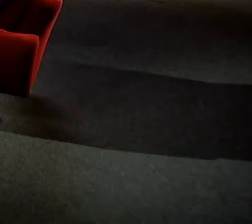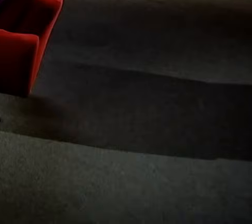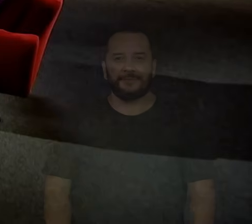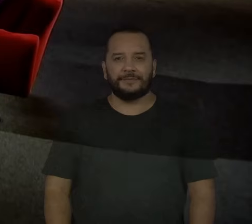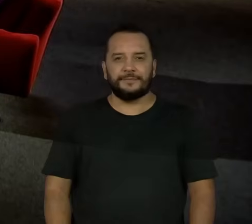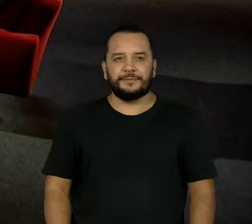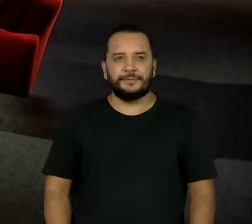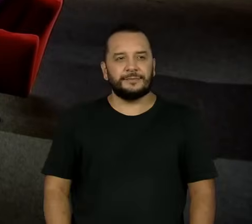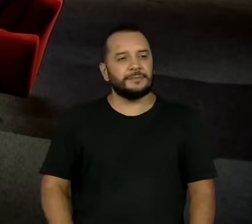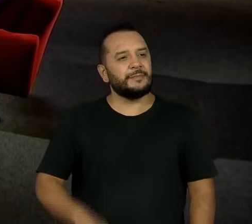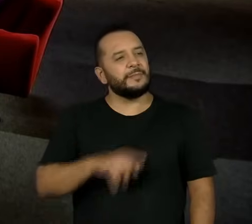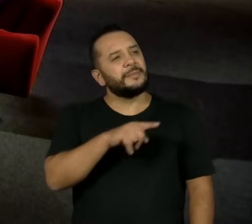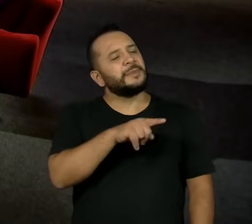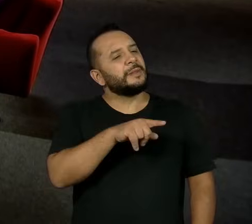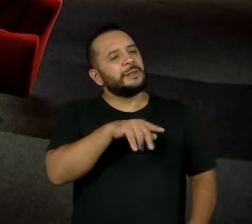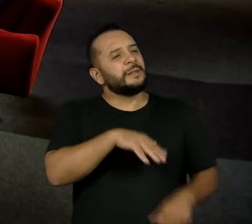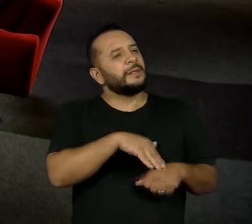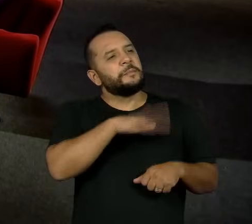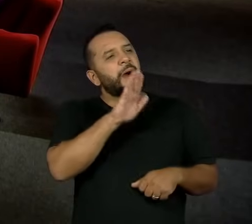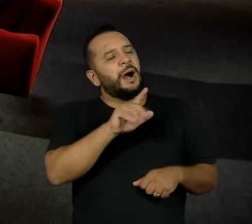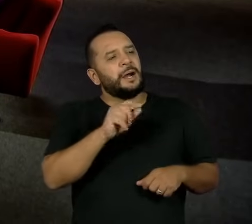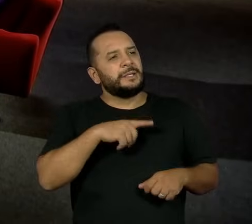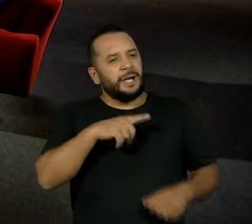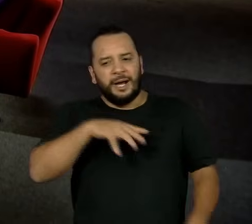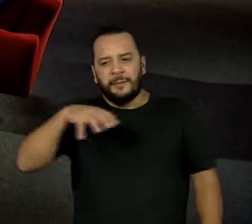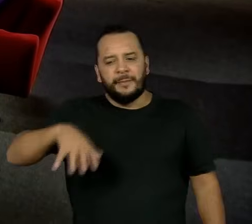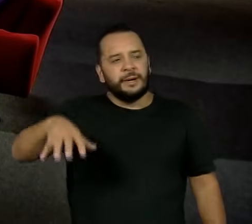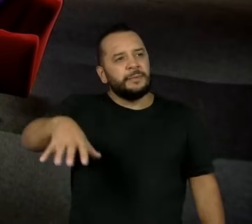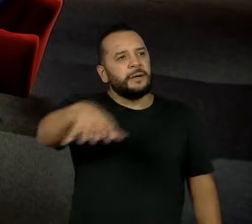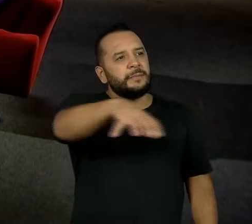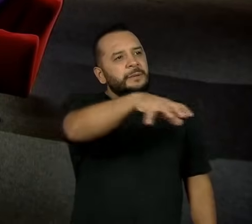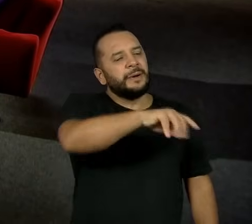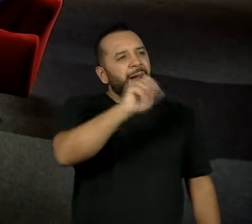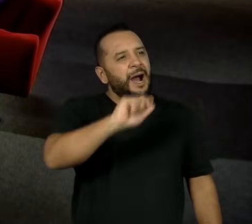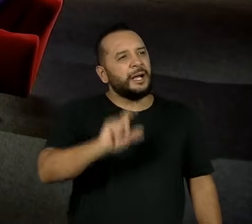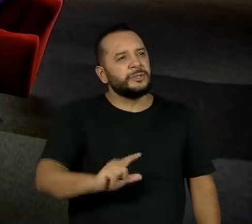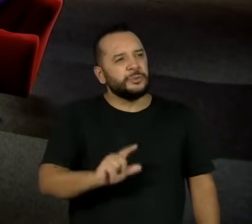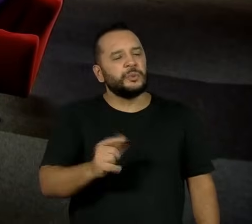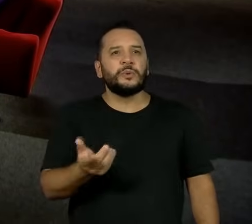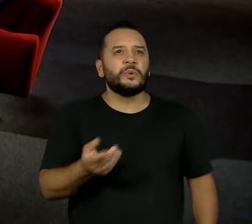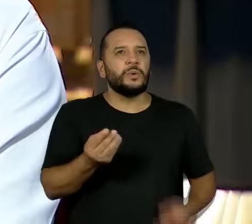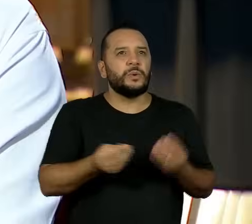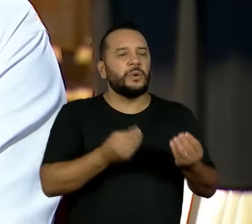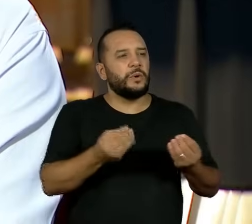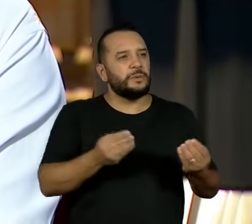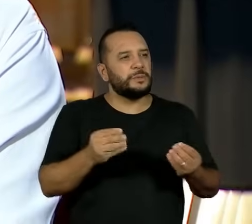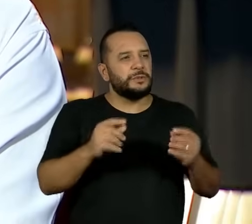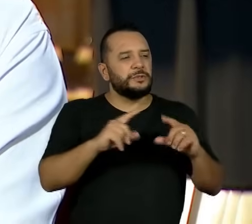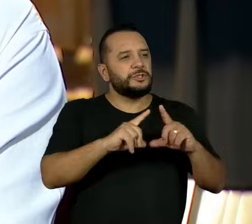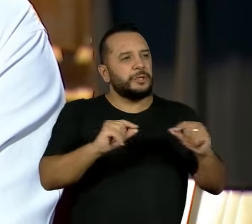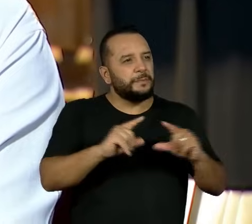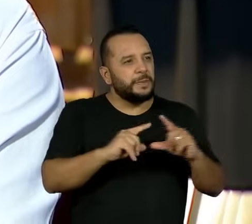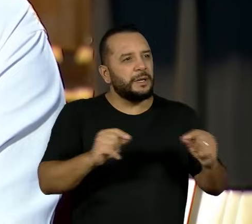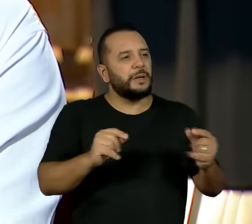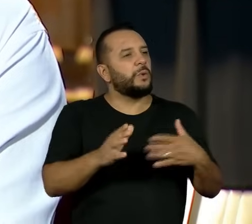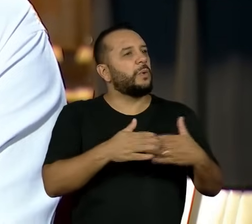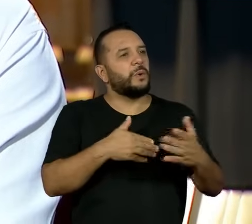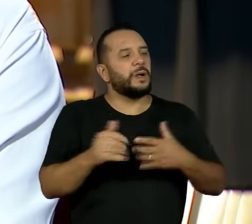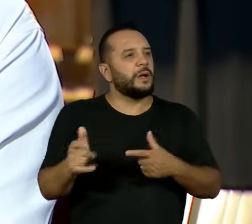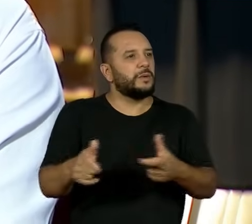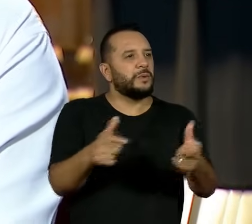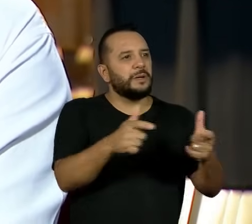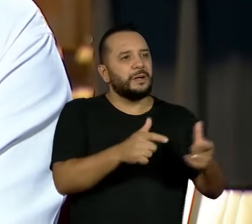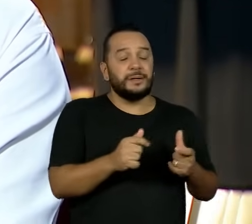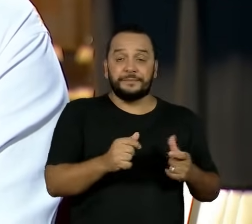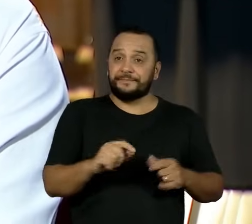O que mais que tem em comum essas zonas azuis? Seja Tendo- no Japão, na Itália, em qualquer lugar. Um ponto para mim que vai